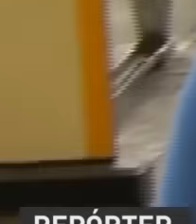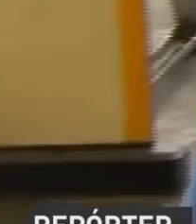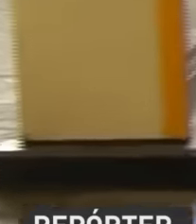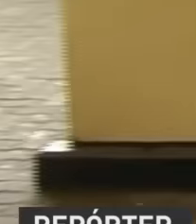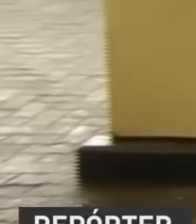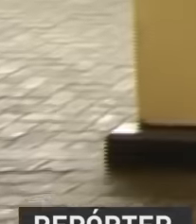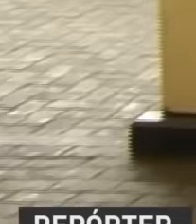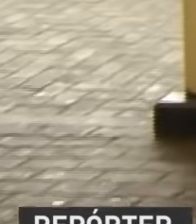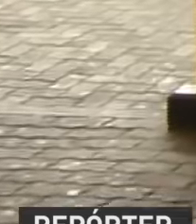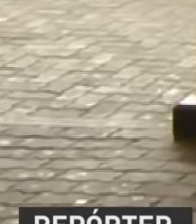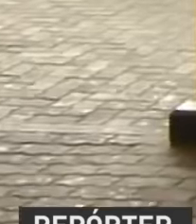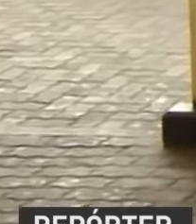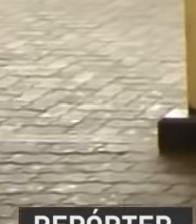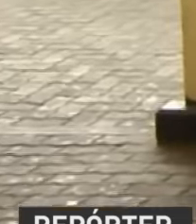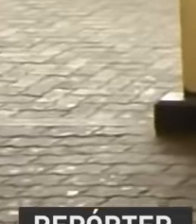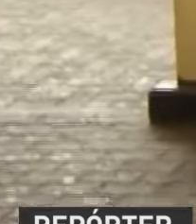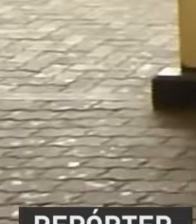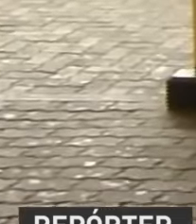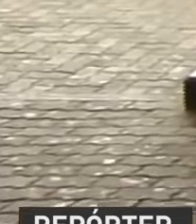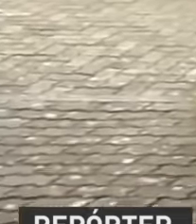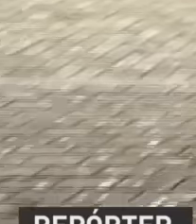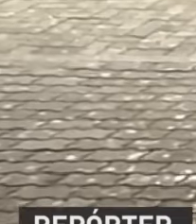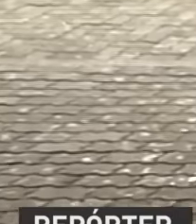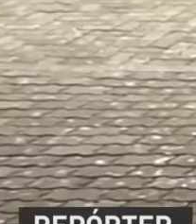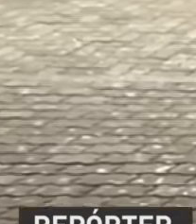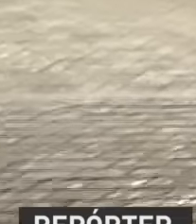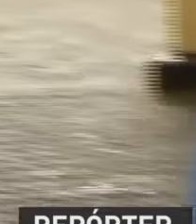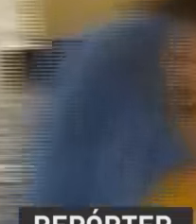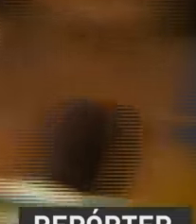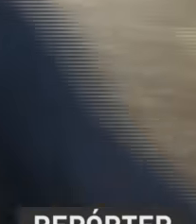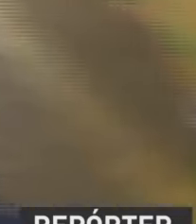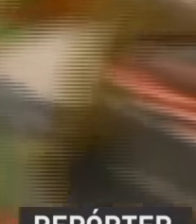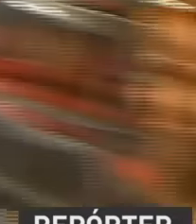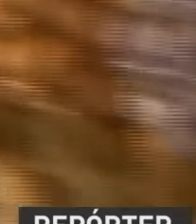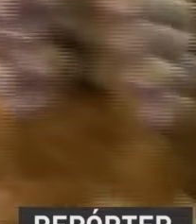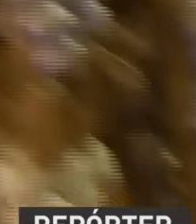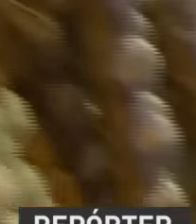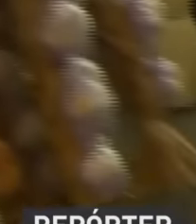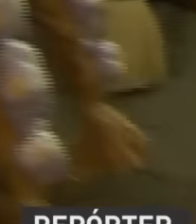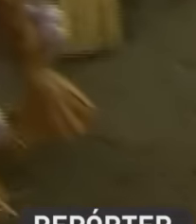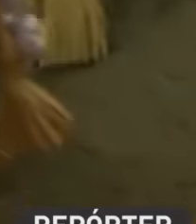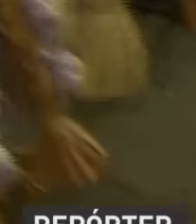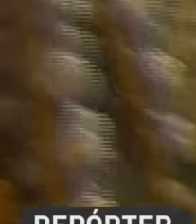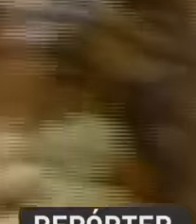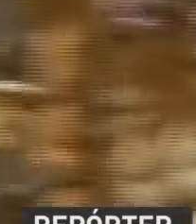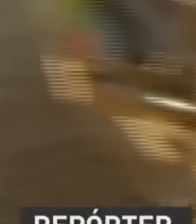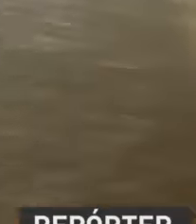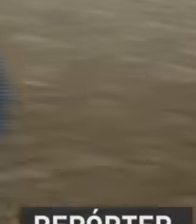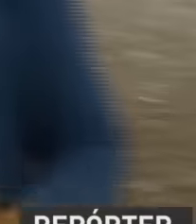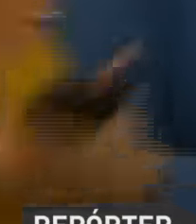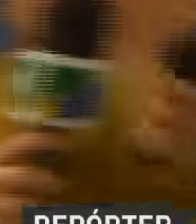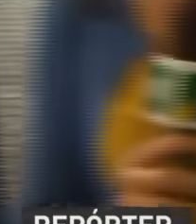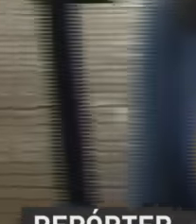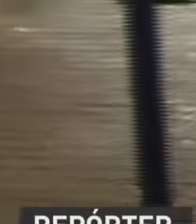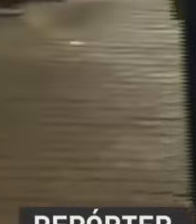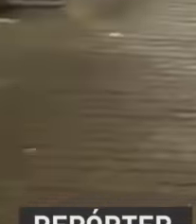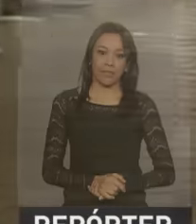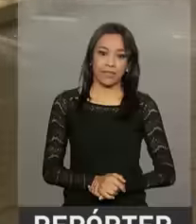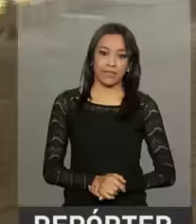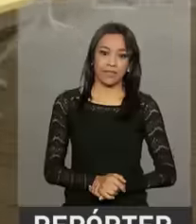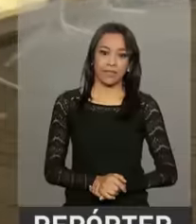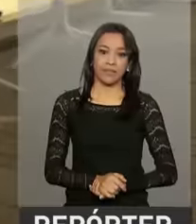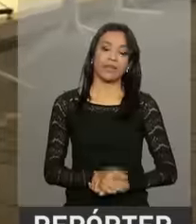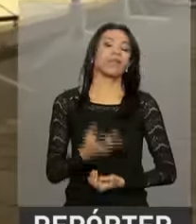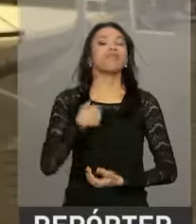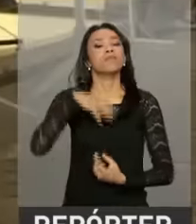acesso de uma cadeira de rodas, por exemplo. Vamos caminhar mais um pouquinho. Outra barraca, outra rampa. Então, até agora, é verdade. O que